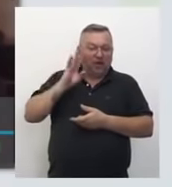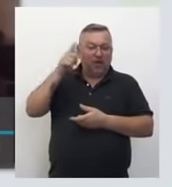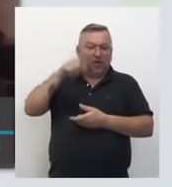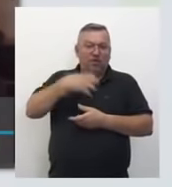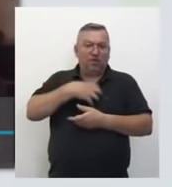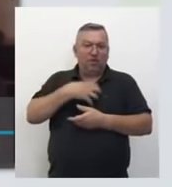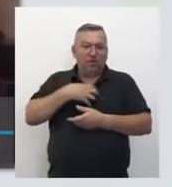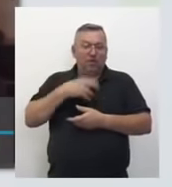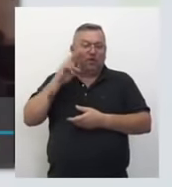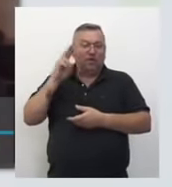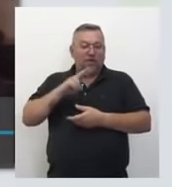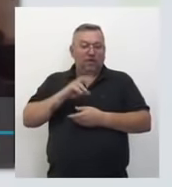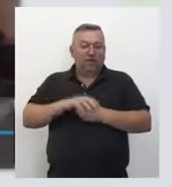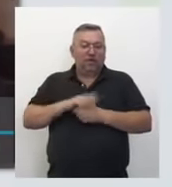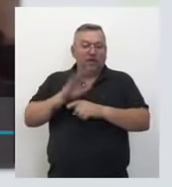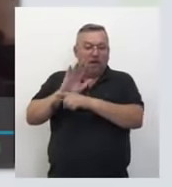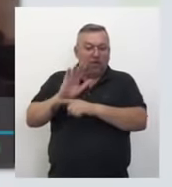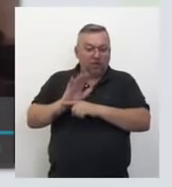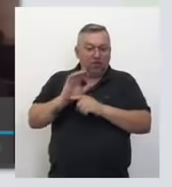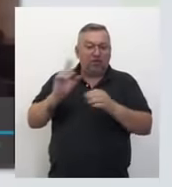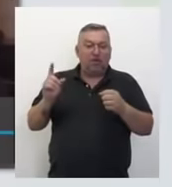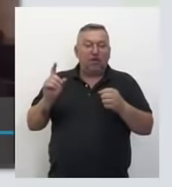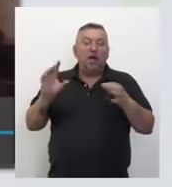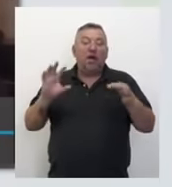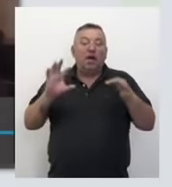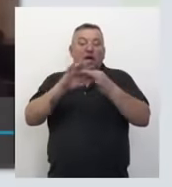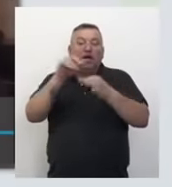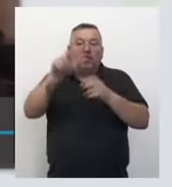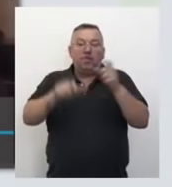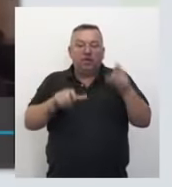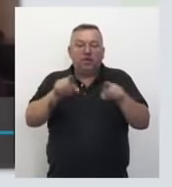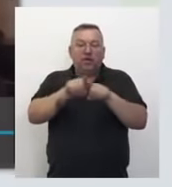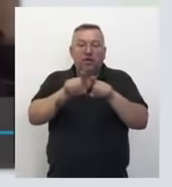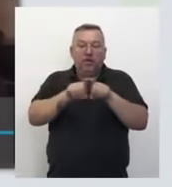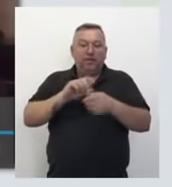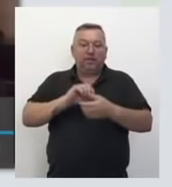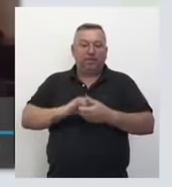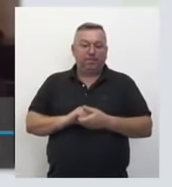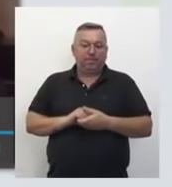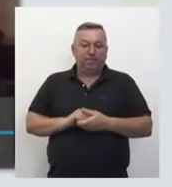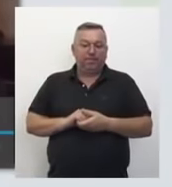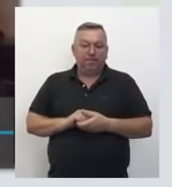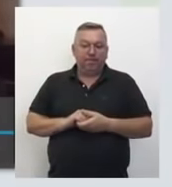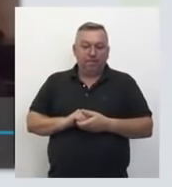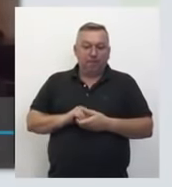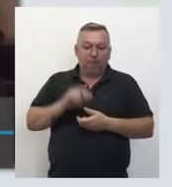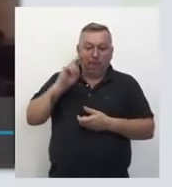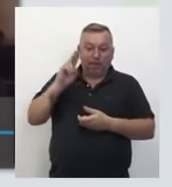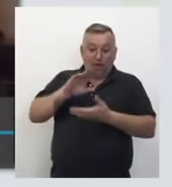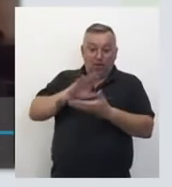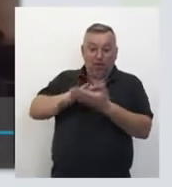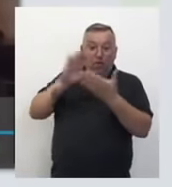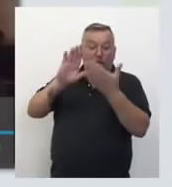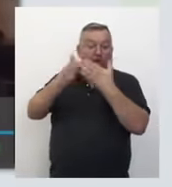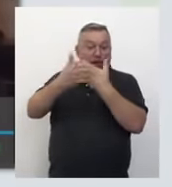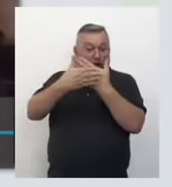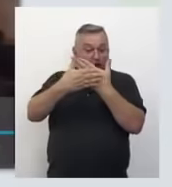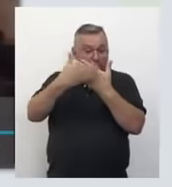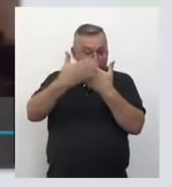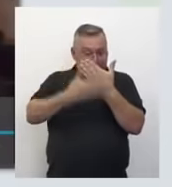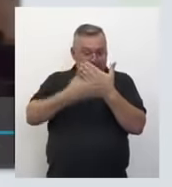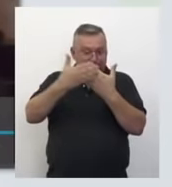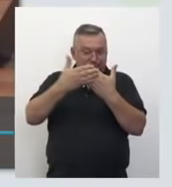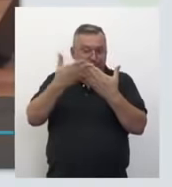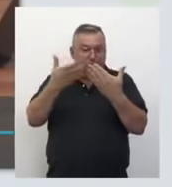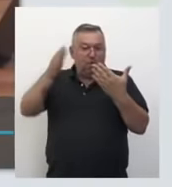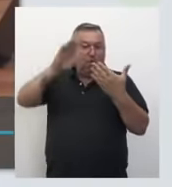de intervenção que ajude a conectar as pessoas e diminuir as distâncias entre elas. Então aqui, ó, esse aqui tá um lado preparado do meu cartão